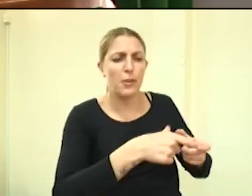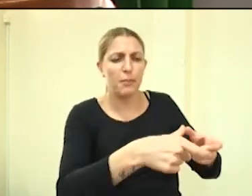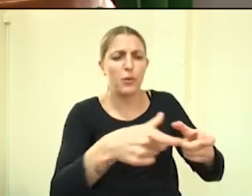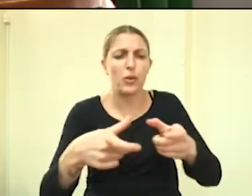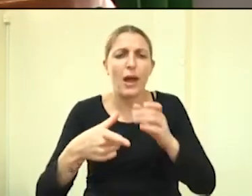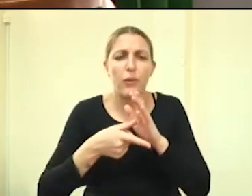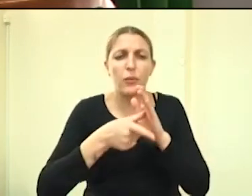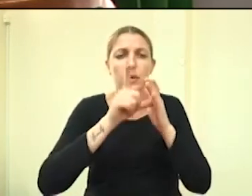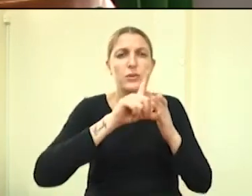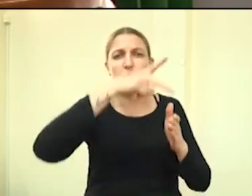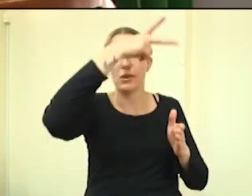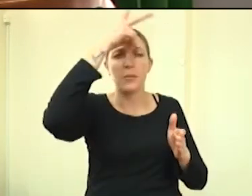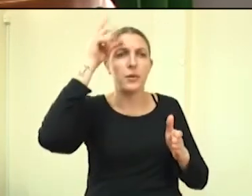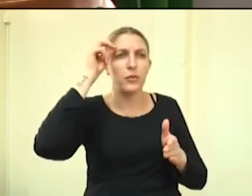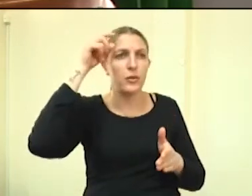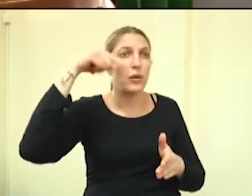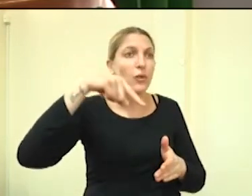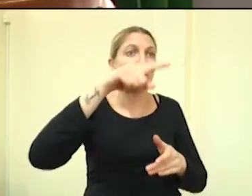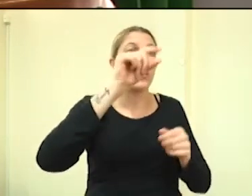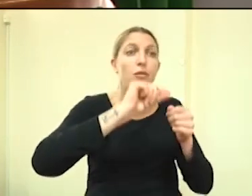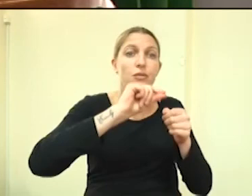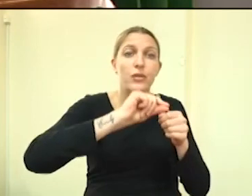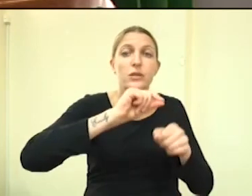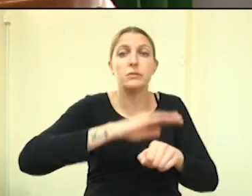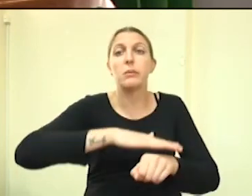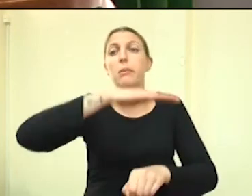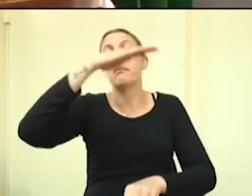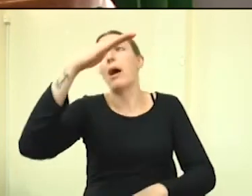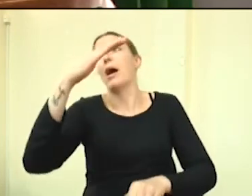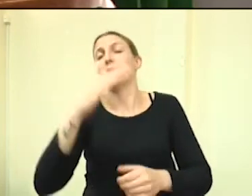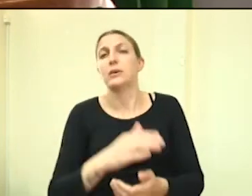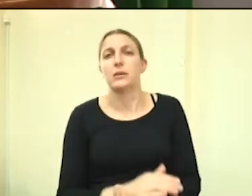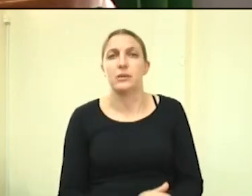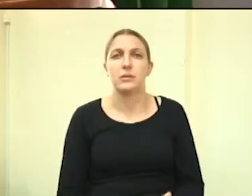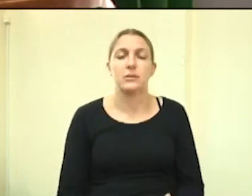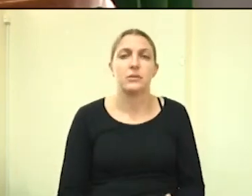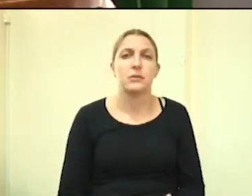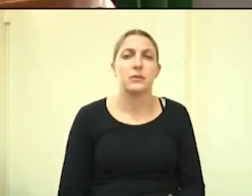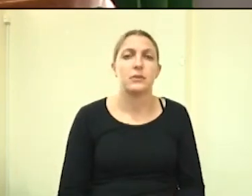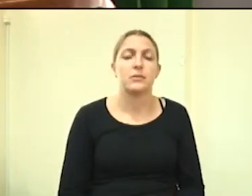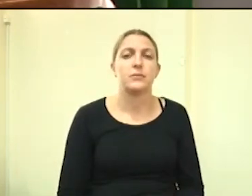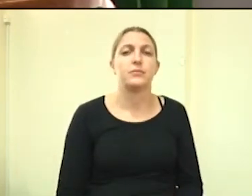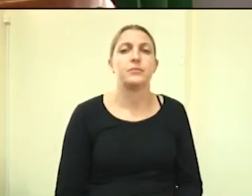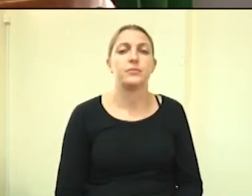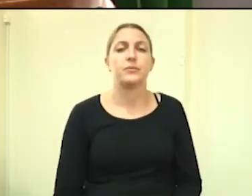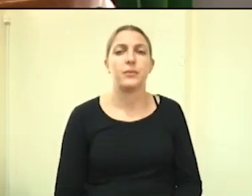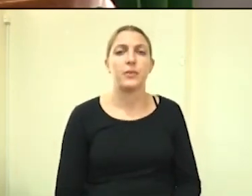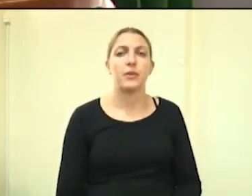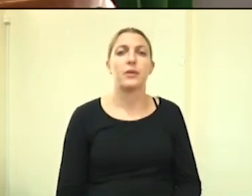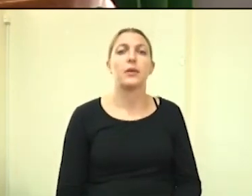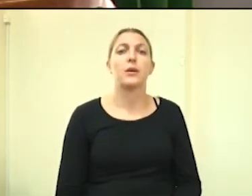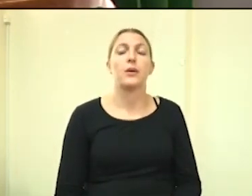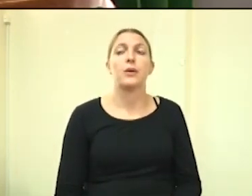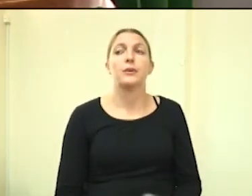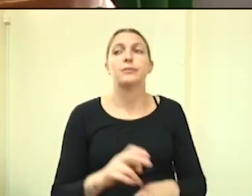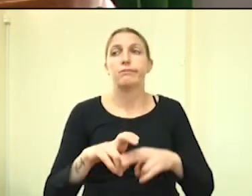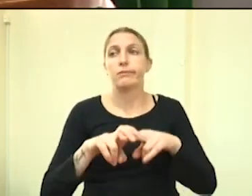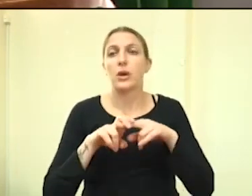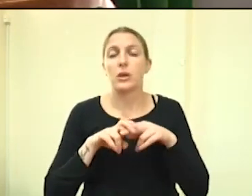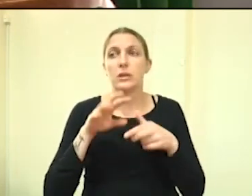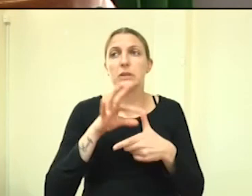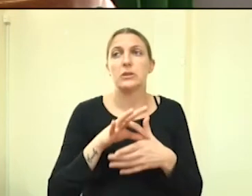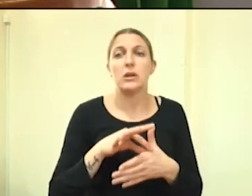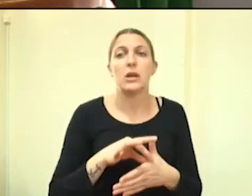brita e está uma barreira de fora a fora na rua. Então, minha líder do governo, como a